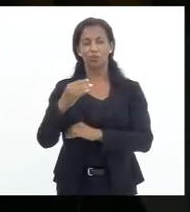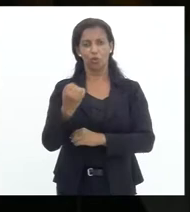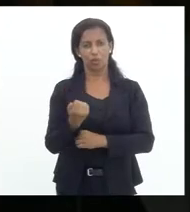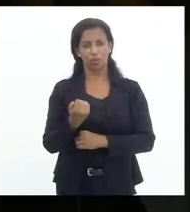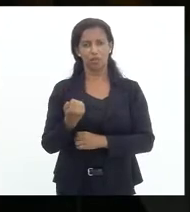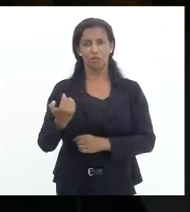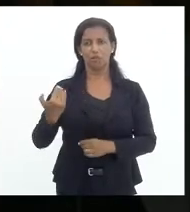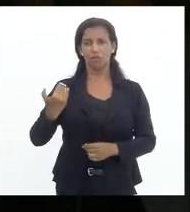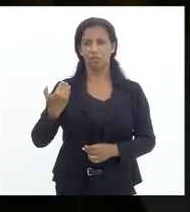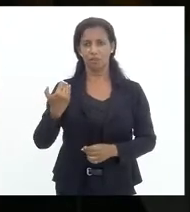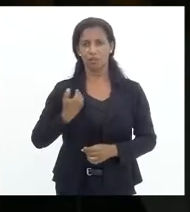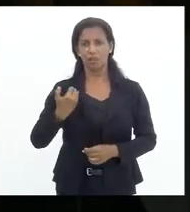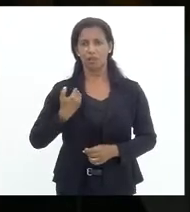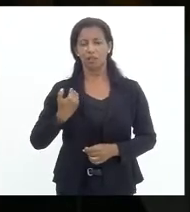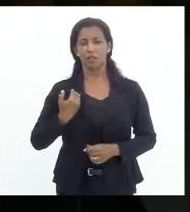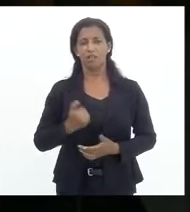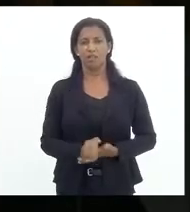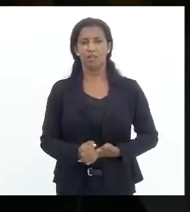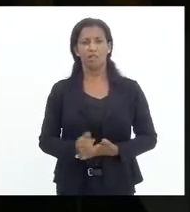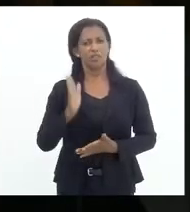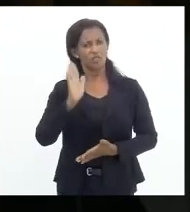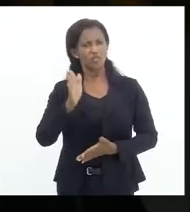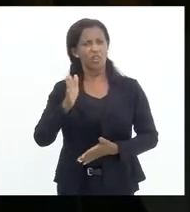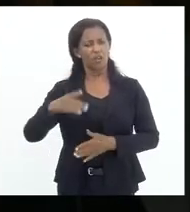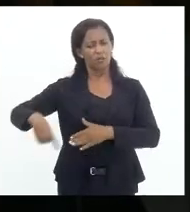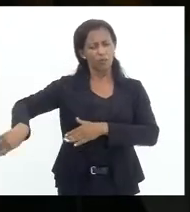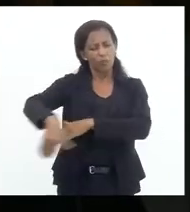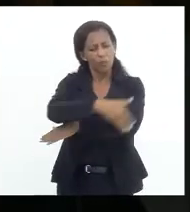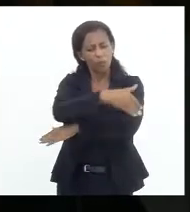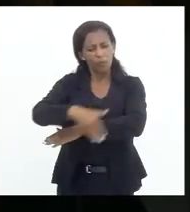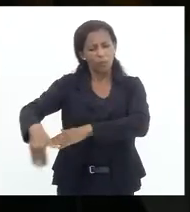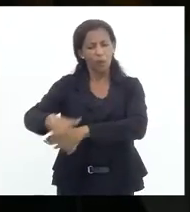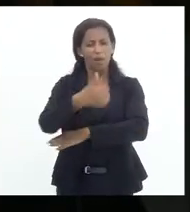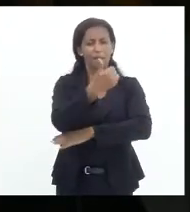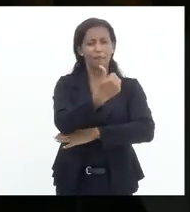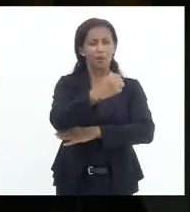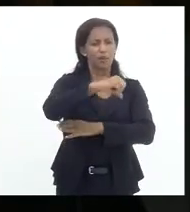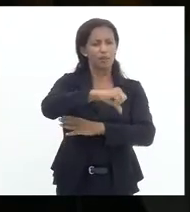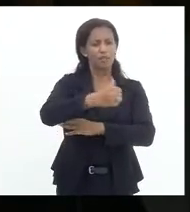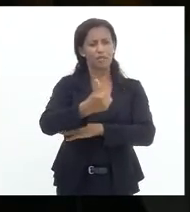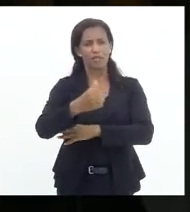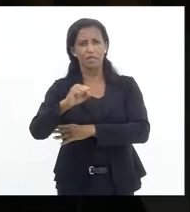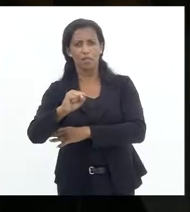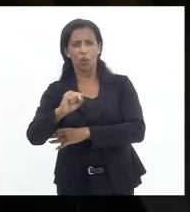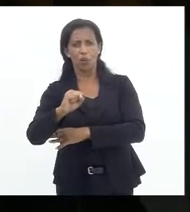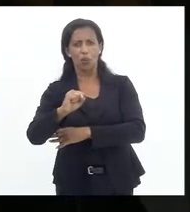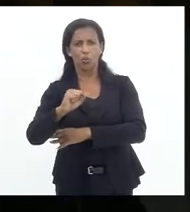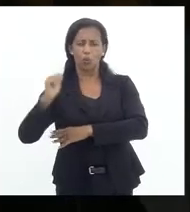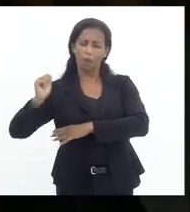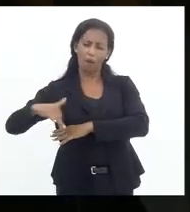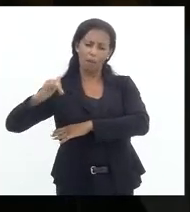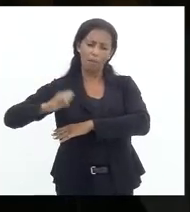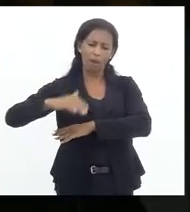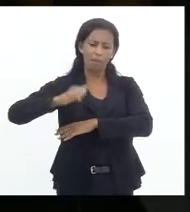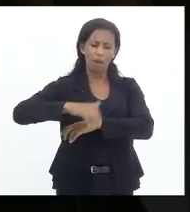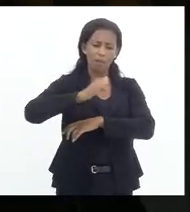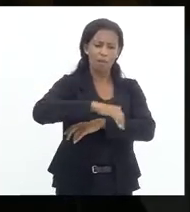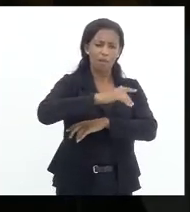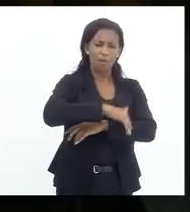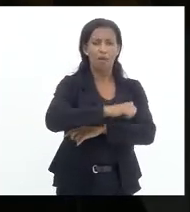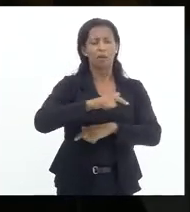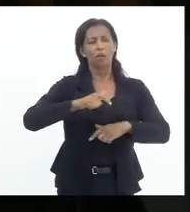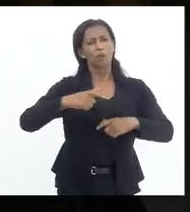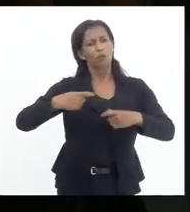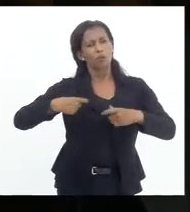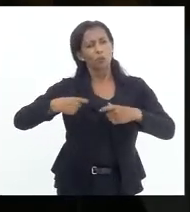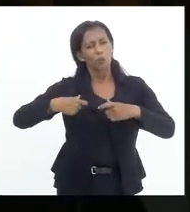as companheiras que estiveram nas ruas em 61 e lutando para